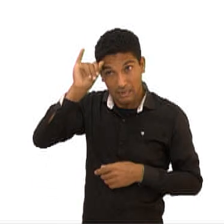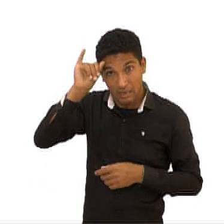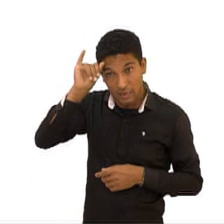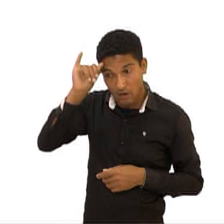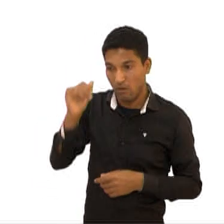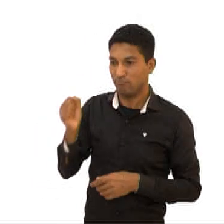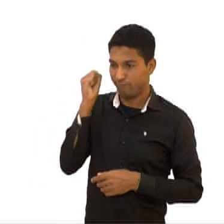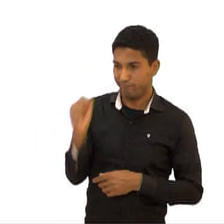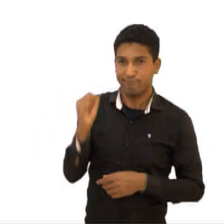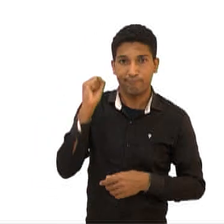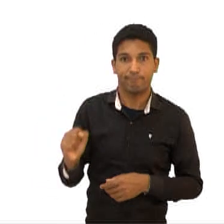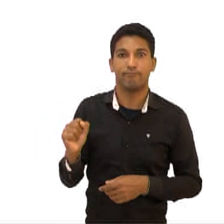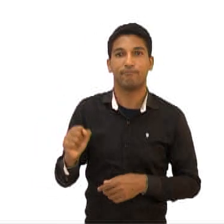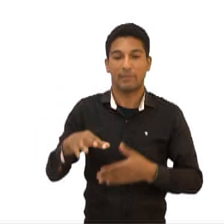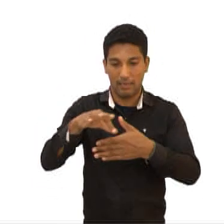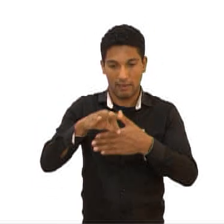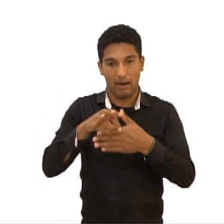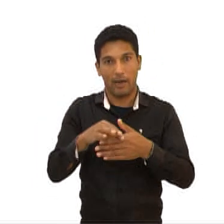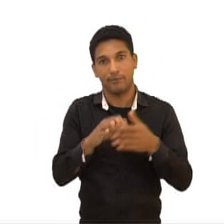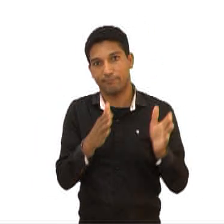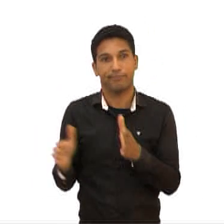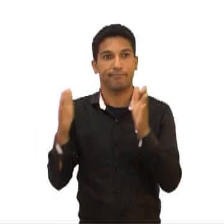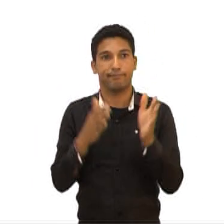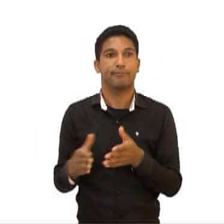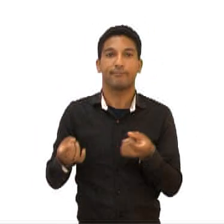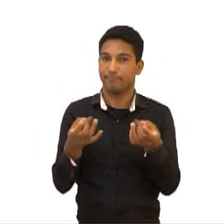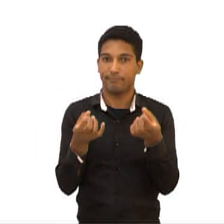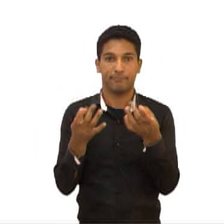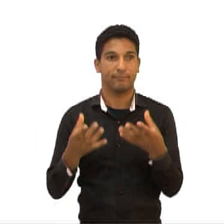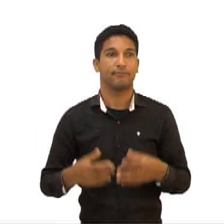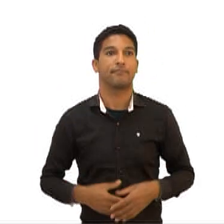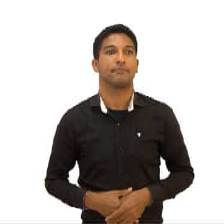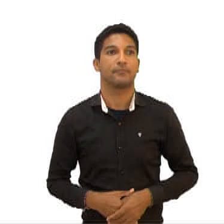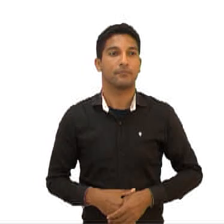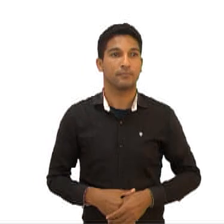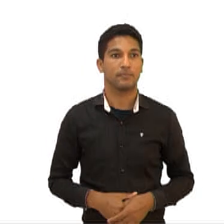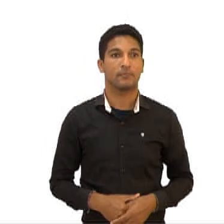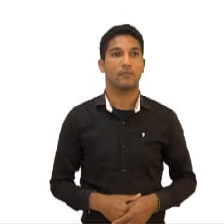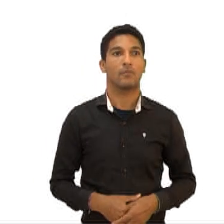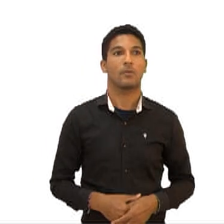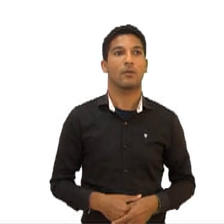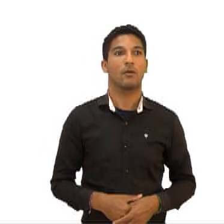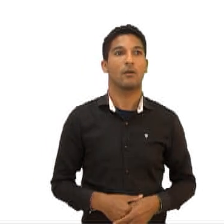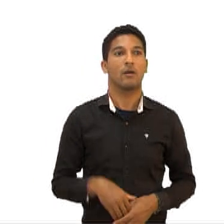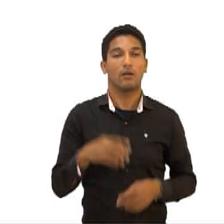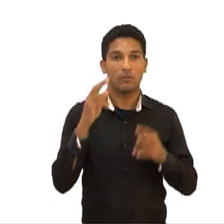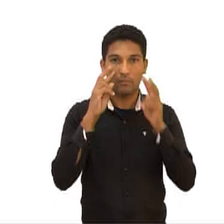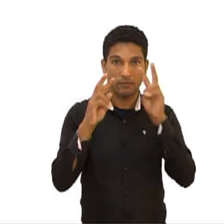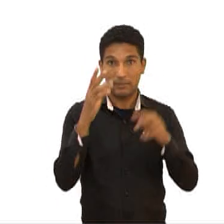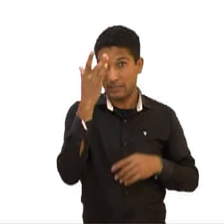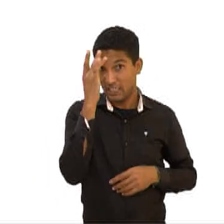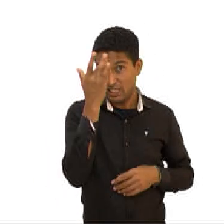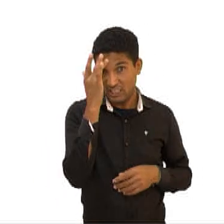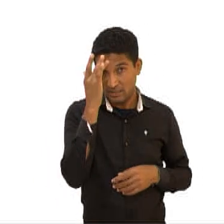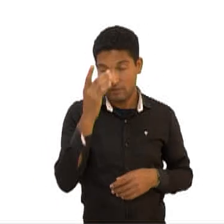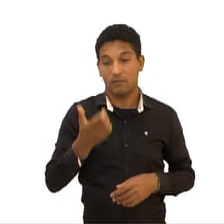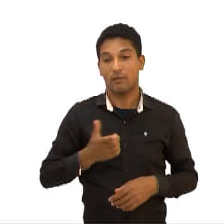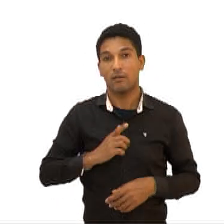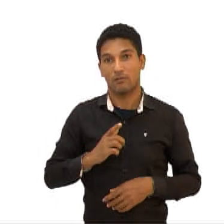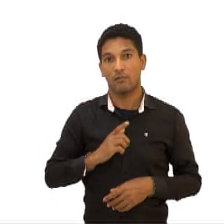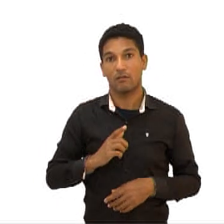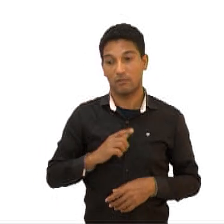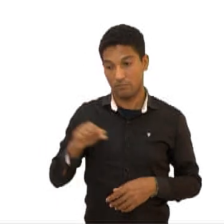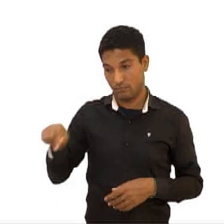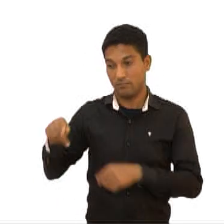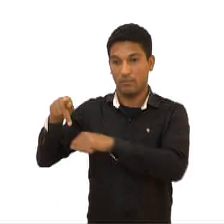de bois abatidos. Aí, confirmando a resposta lá do nosso quiz, né? A Índia possui o maior rebanho bovino do mundo, no qual